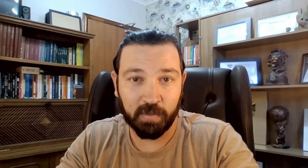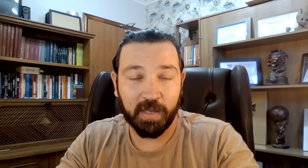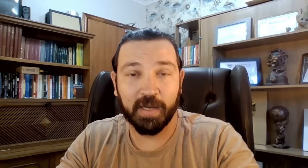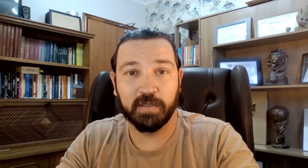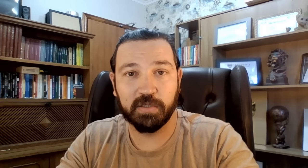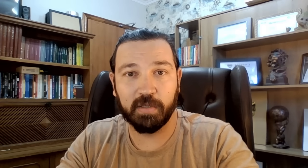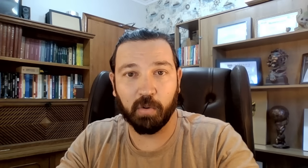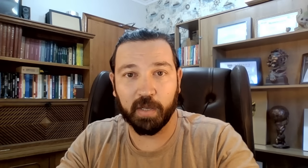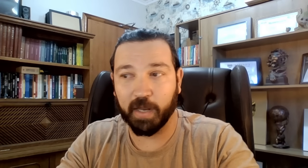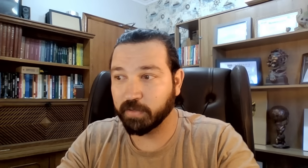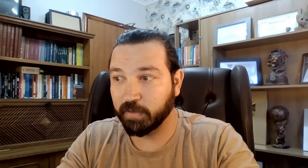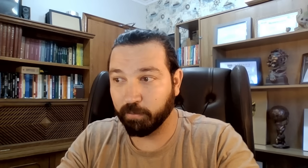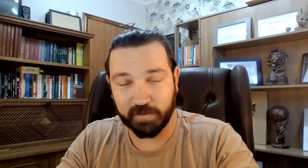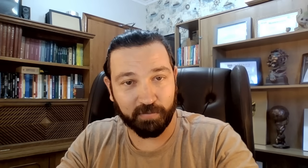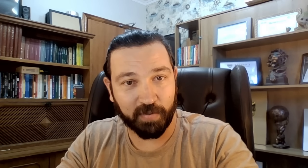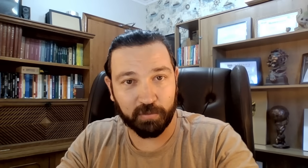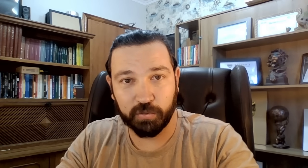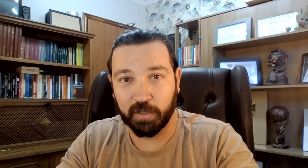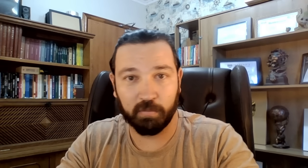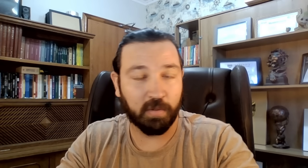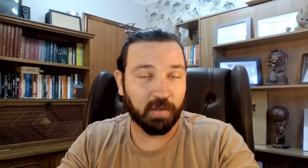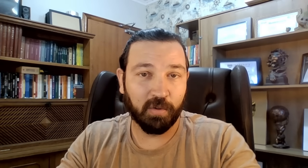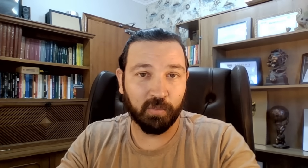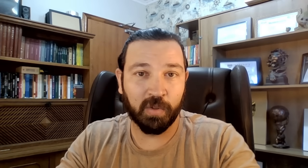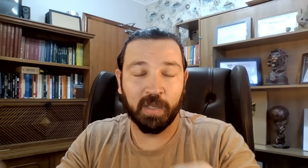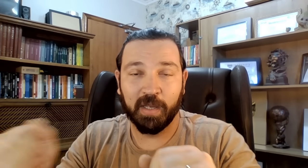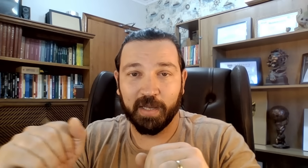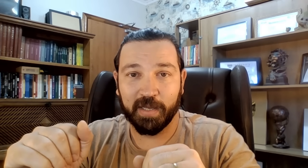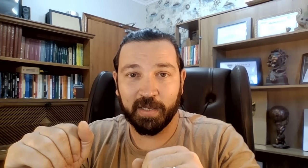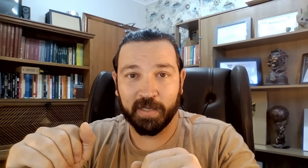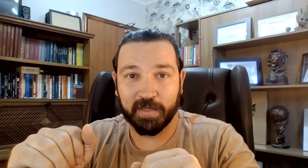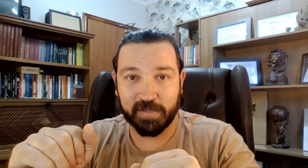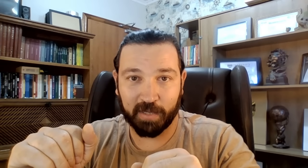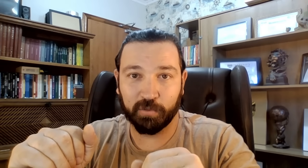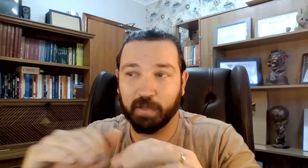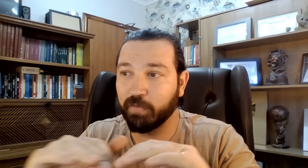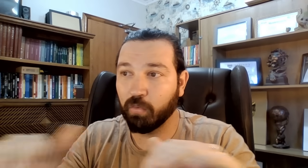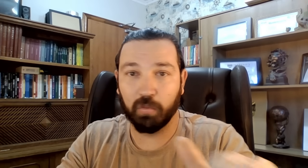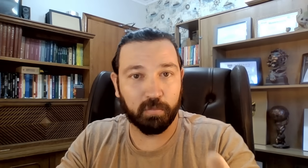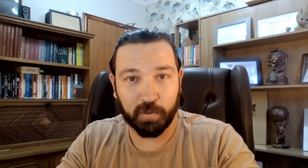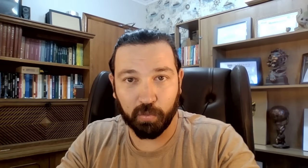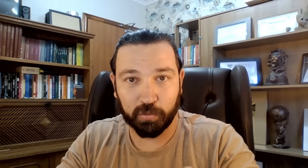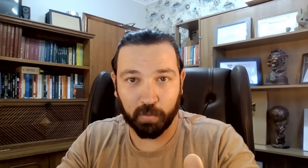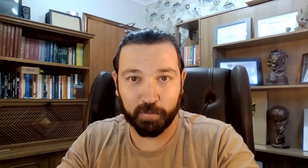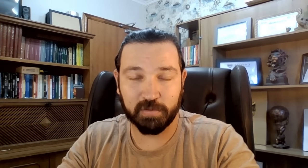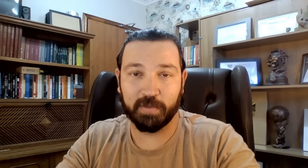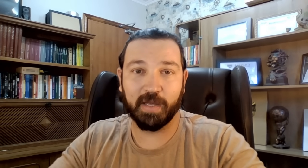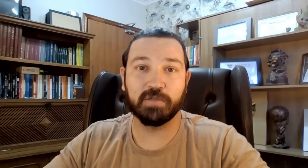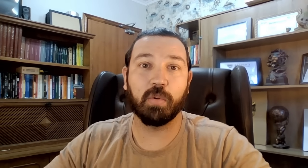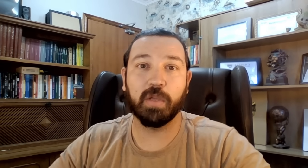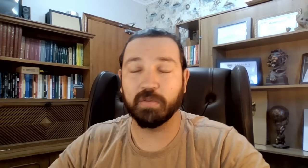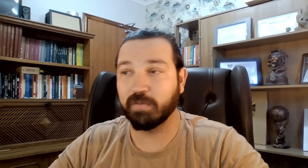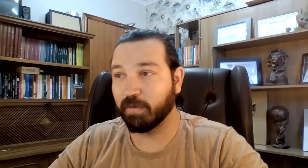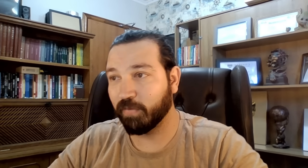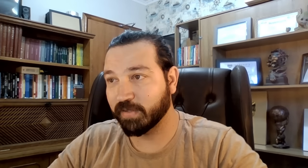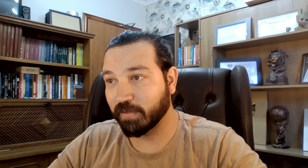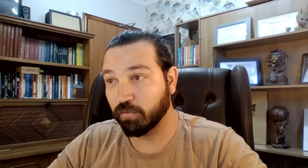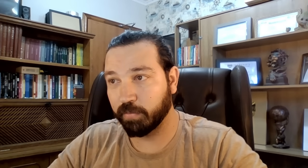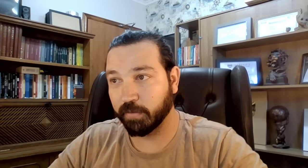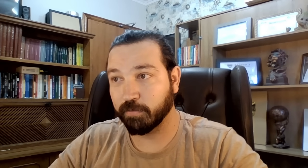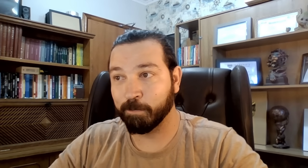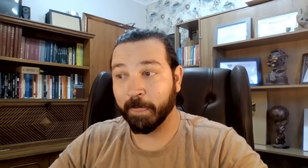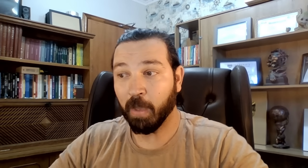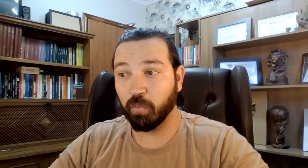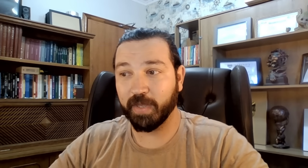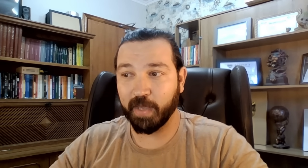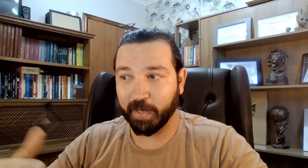inovação antidemocrática depois da fala do Girão o ah Senador Davi columb cortou a possibilidade de qualquer um se manifestar